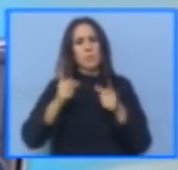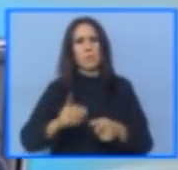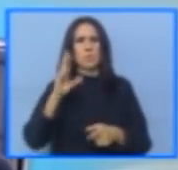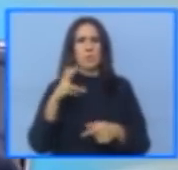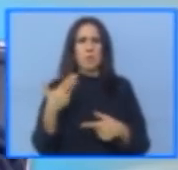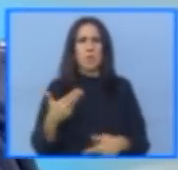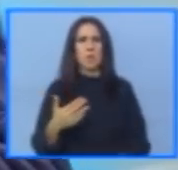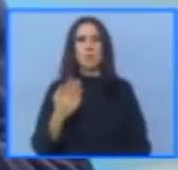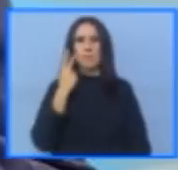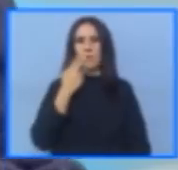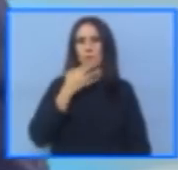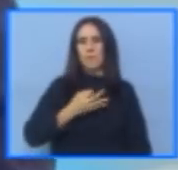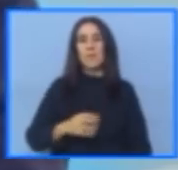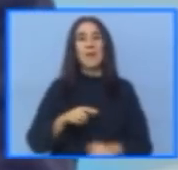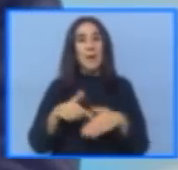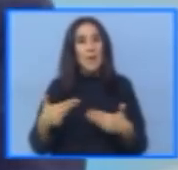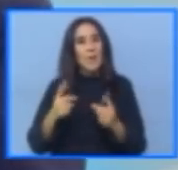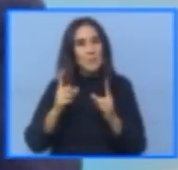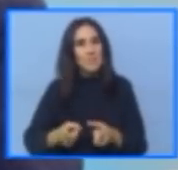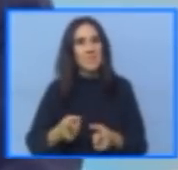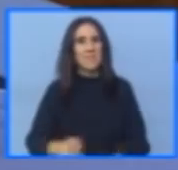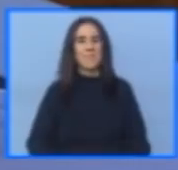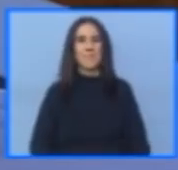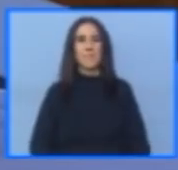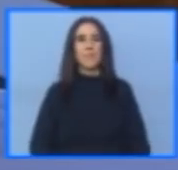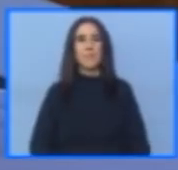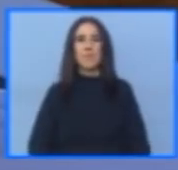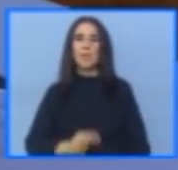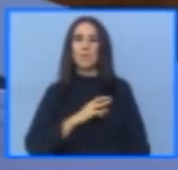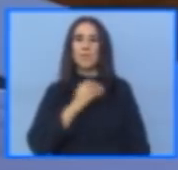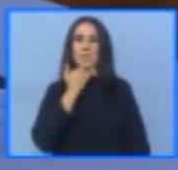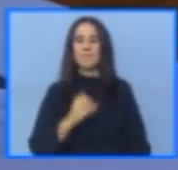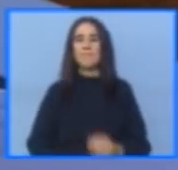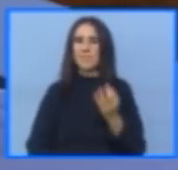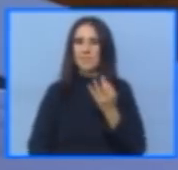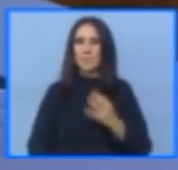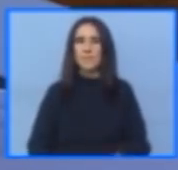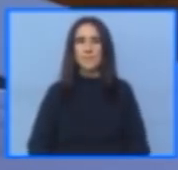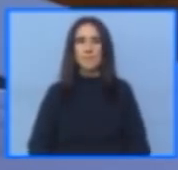acontecer agora. Para começar a acontecer agora. É a alegria no Senhor. Exatamente. Isso aparece